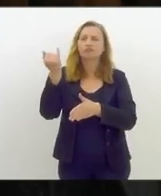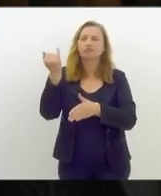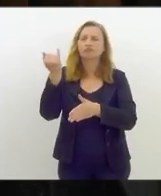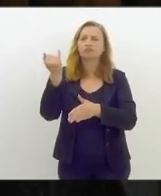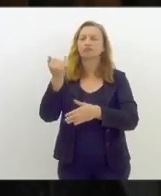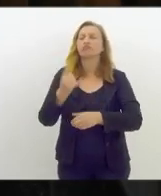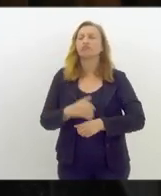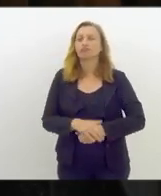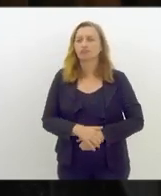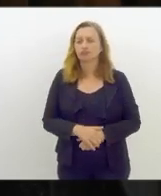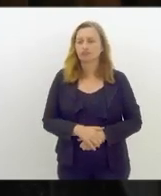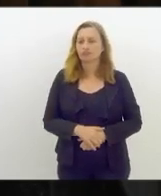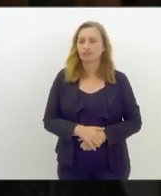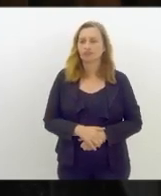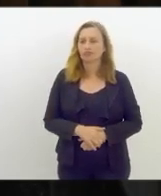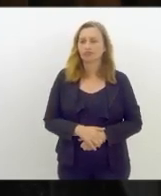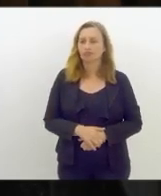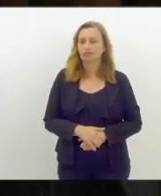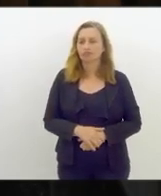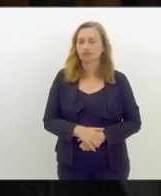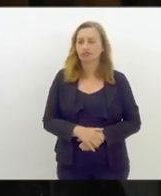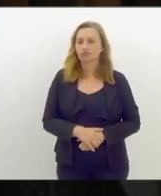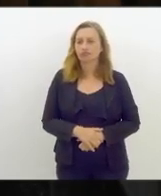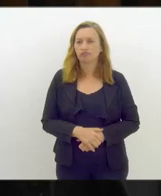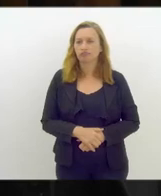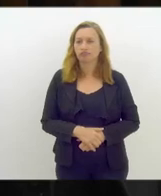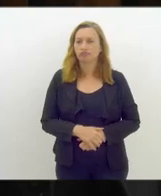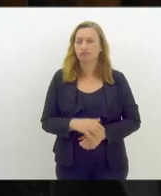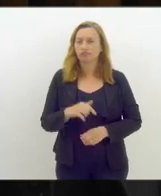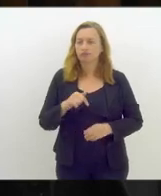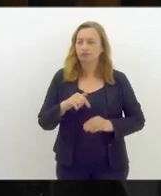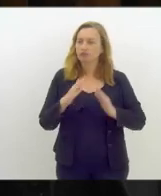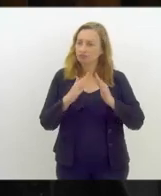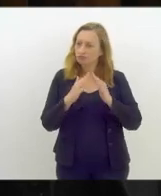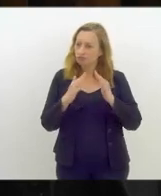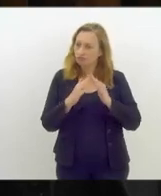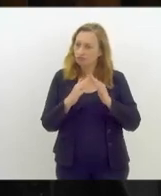percorridos. Aqui na casa, ainda